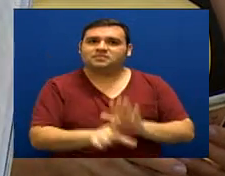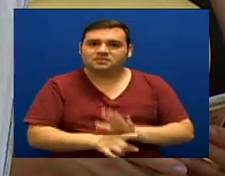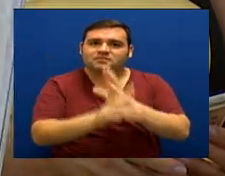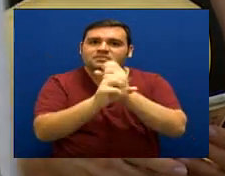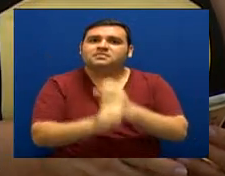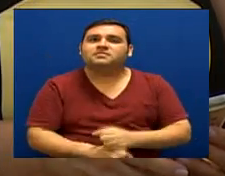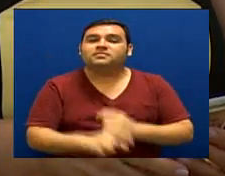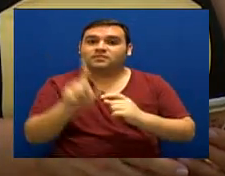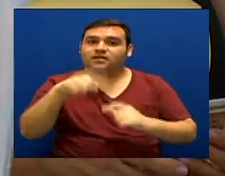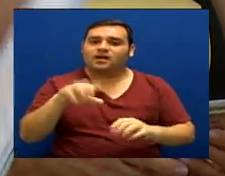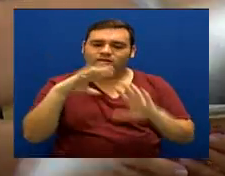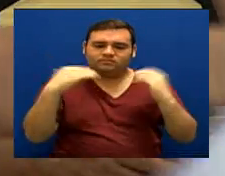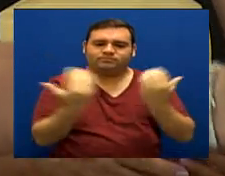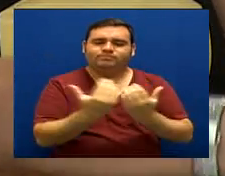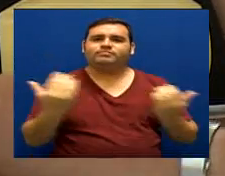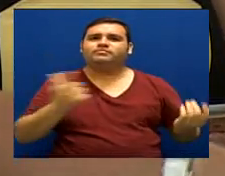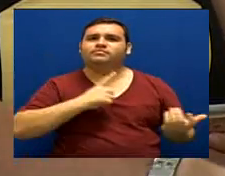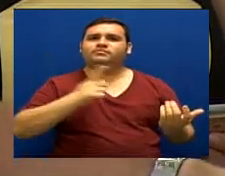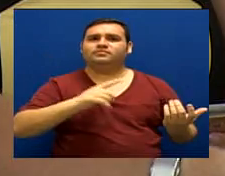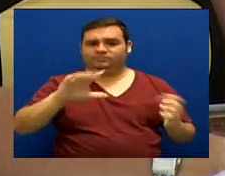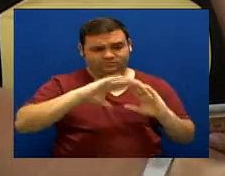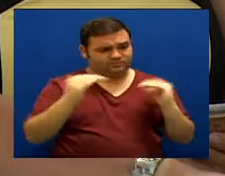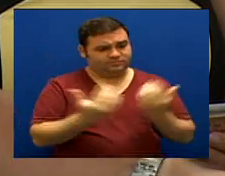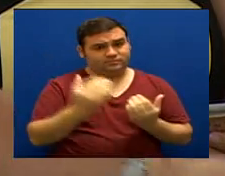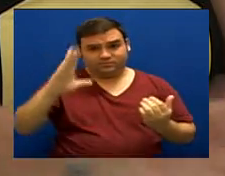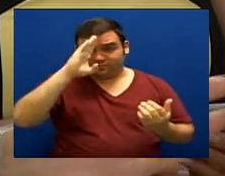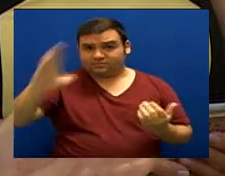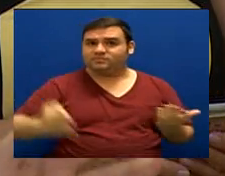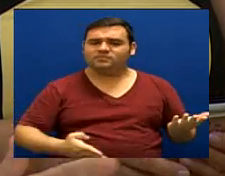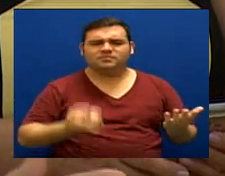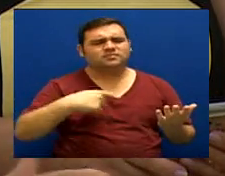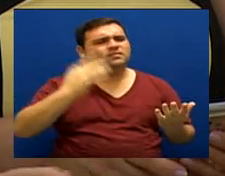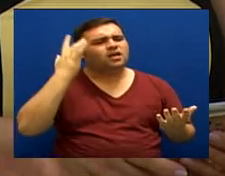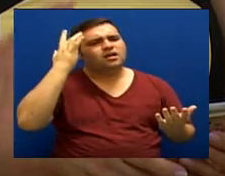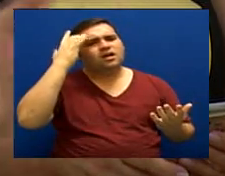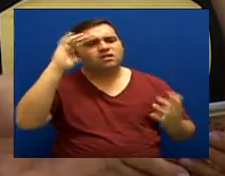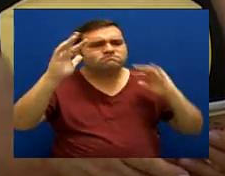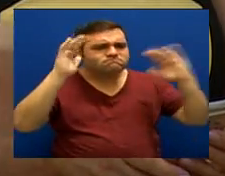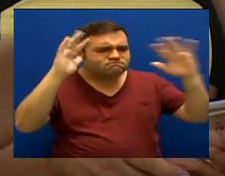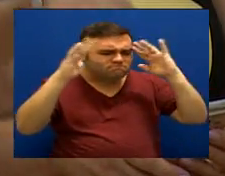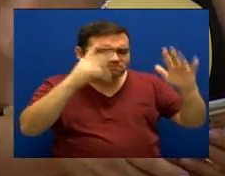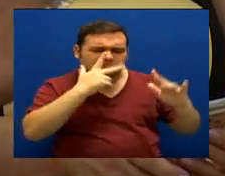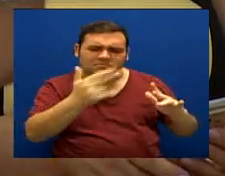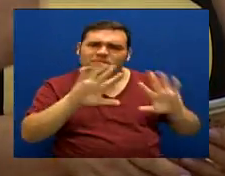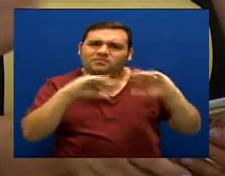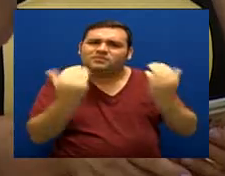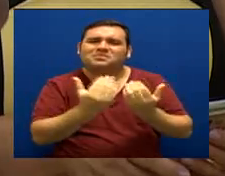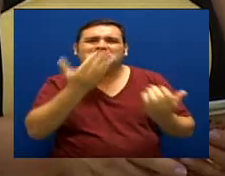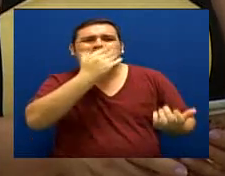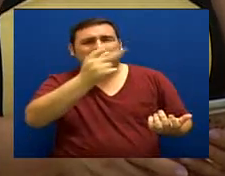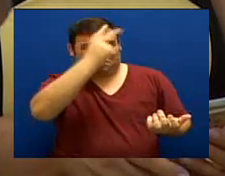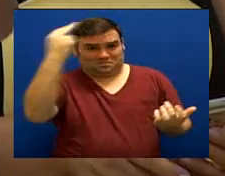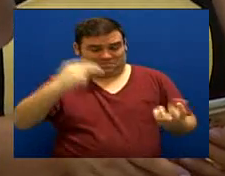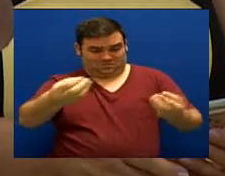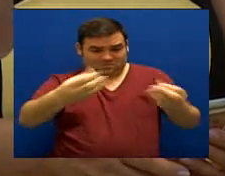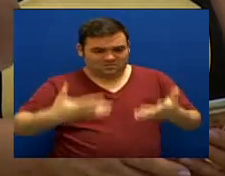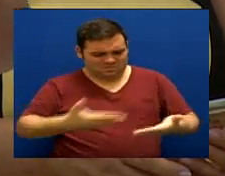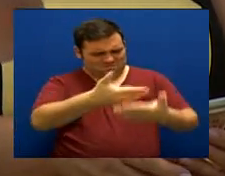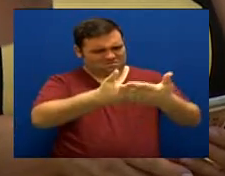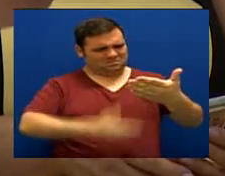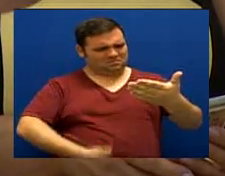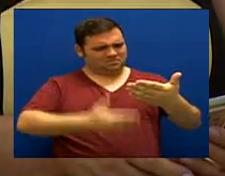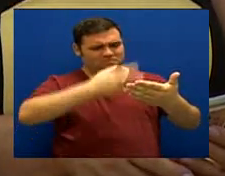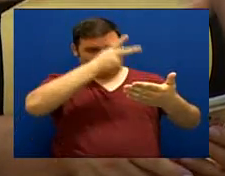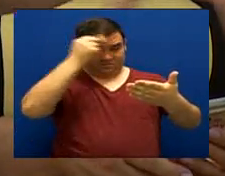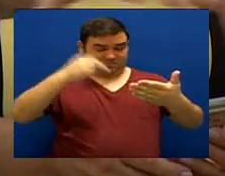a responsabilidade principal da câmara impressão que a gente tem que a câmara já o prefeito mandou o outro